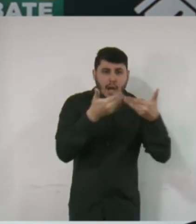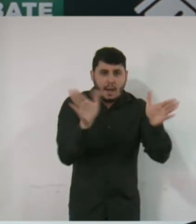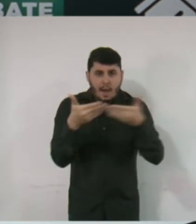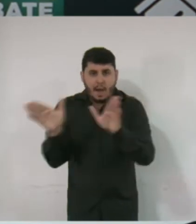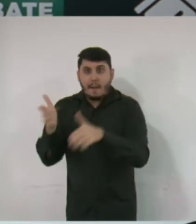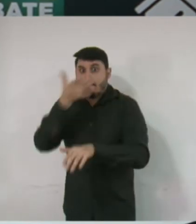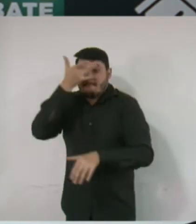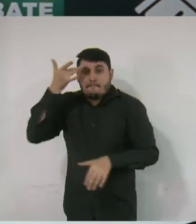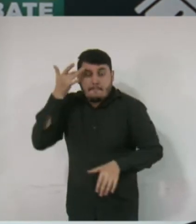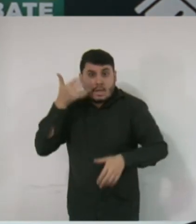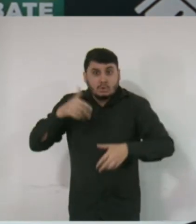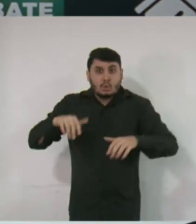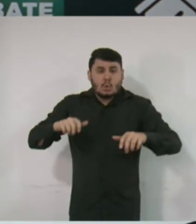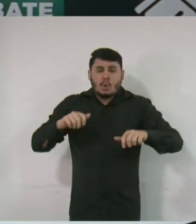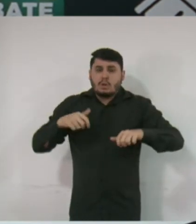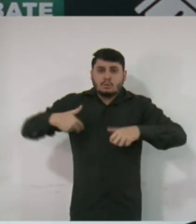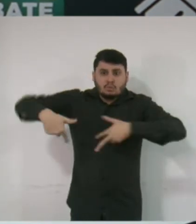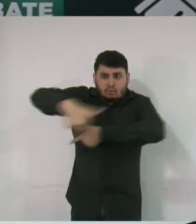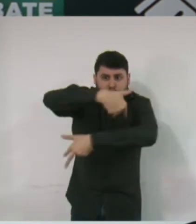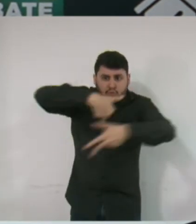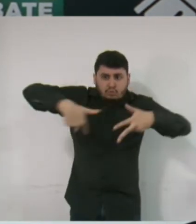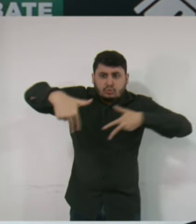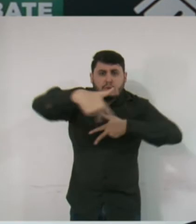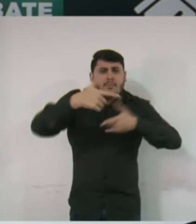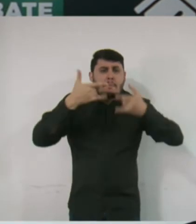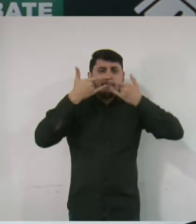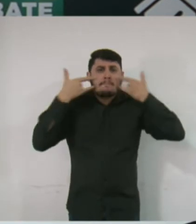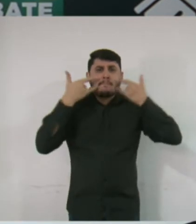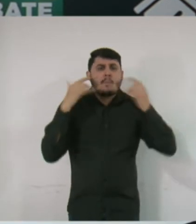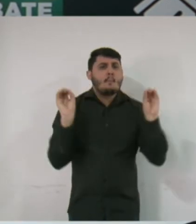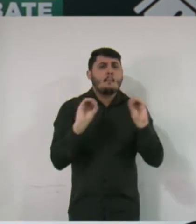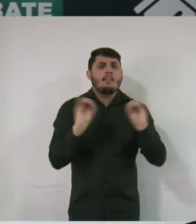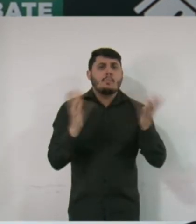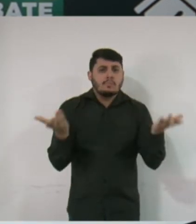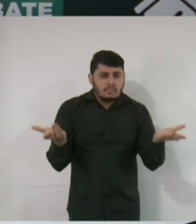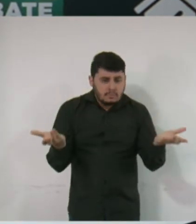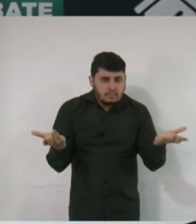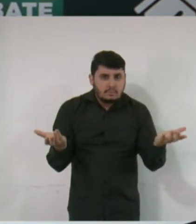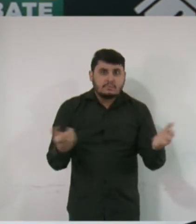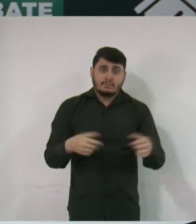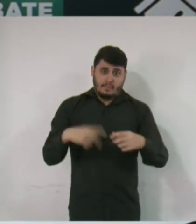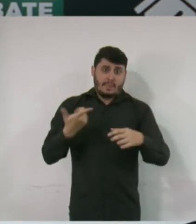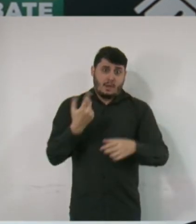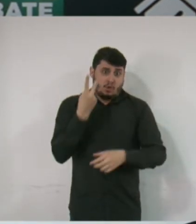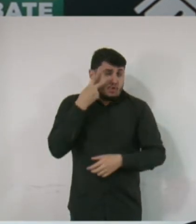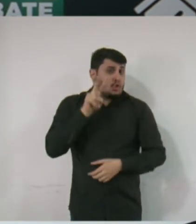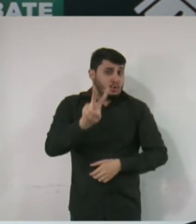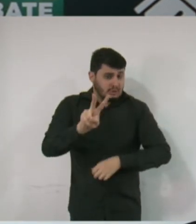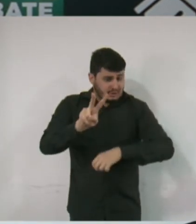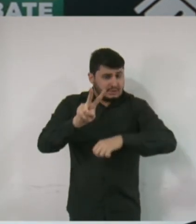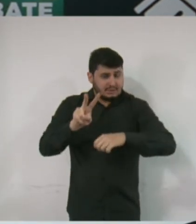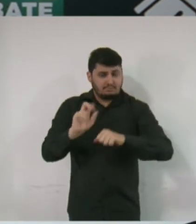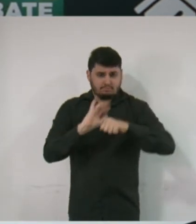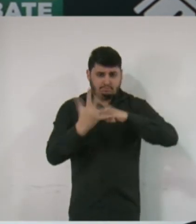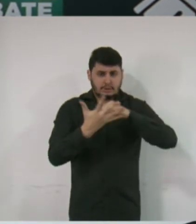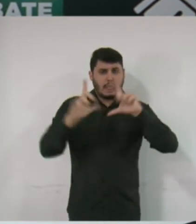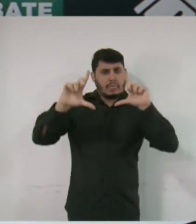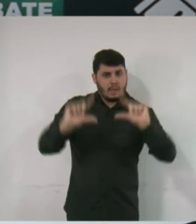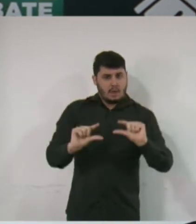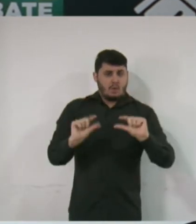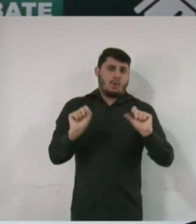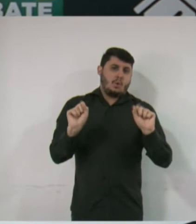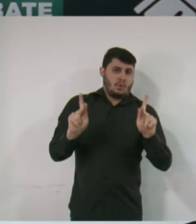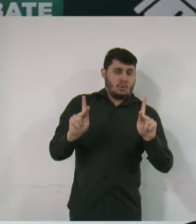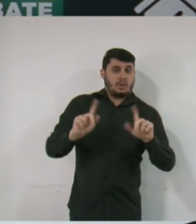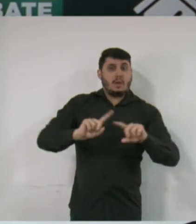do centro e, em alguns casos, sem a máscara. Apesar de 2 dias de diminuição nos casos, tivemos altos índices durante a semana.